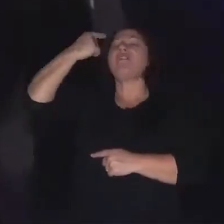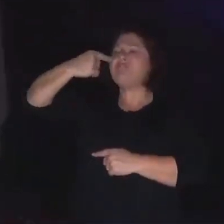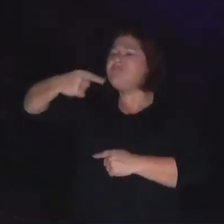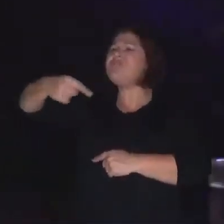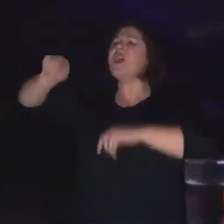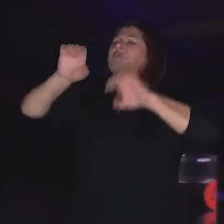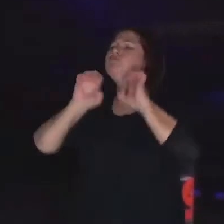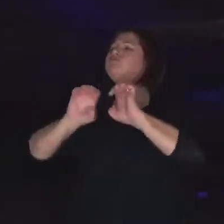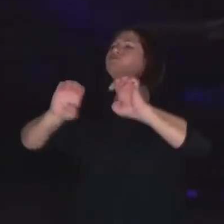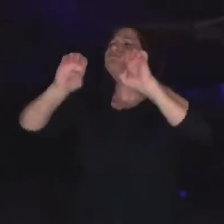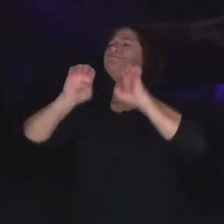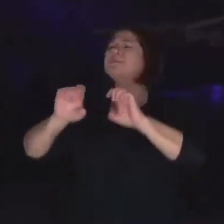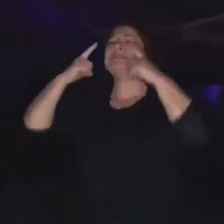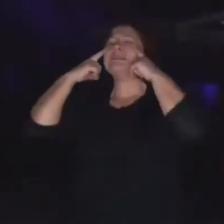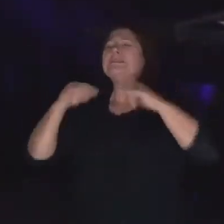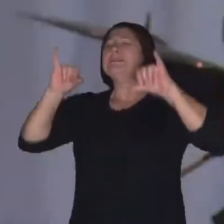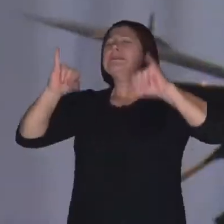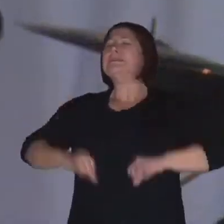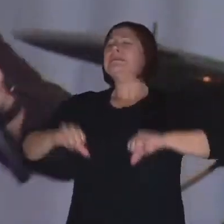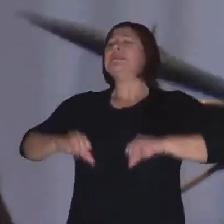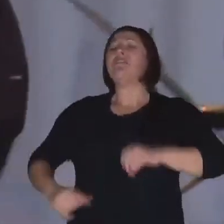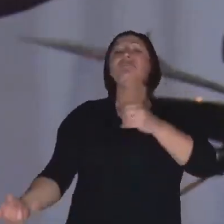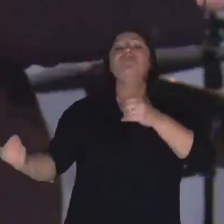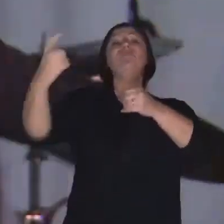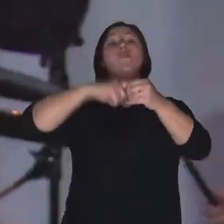alegria. A Ele a honra,